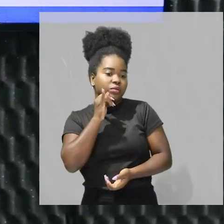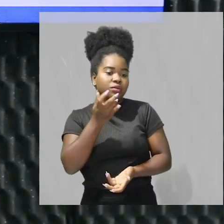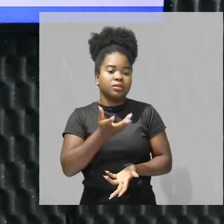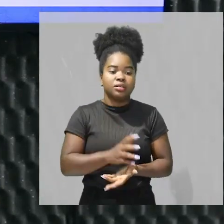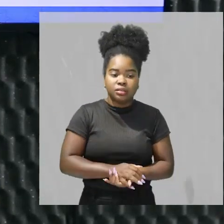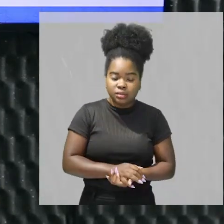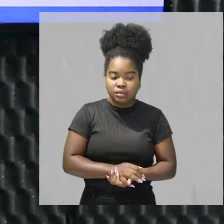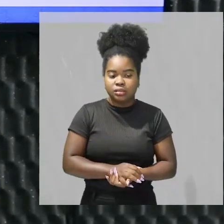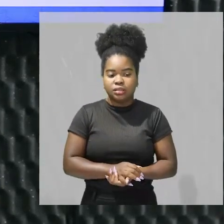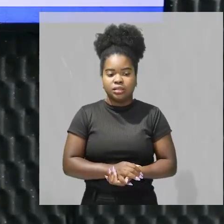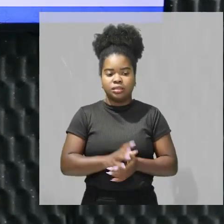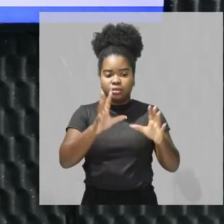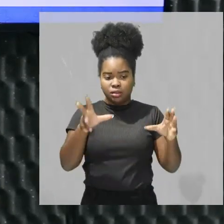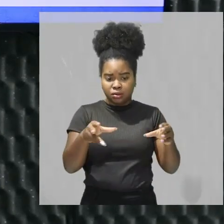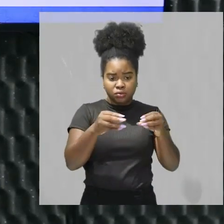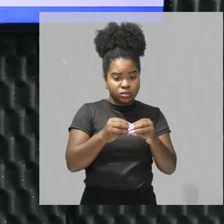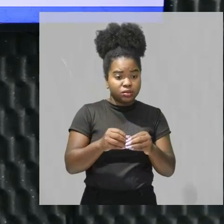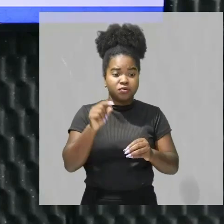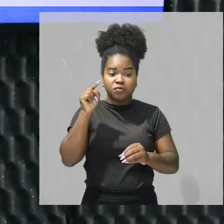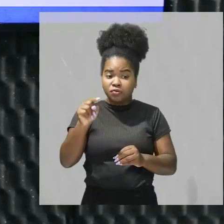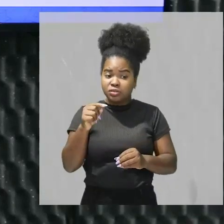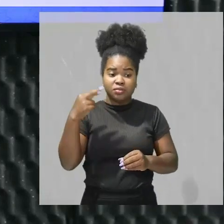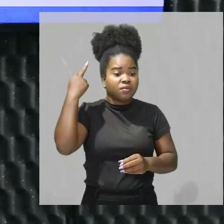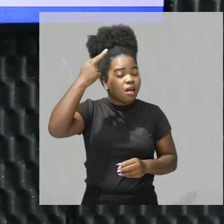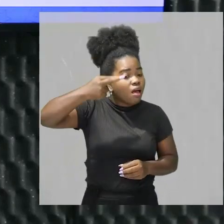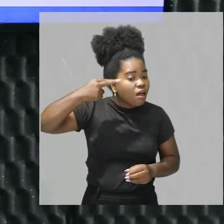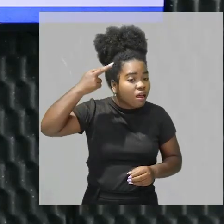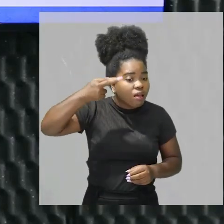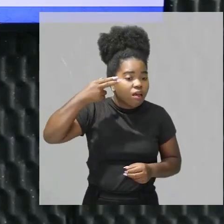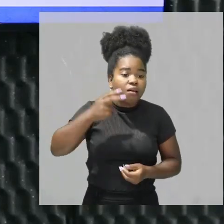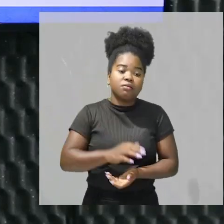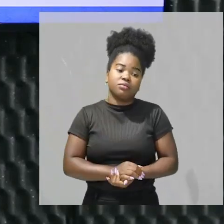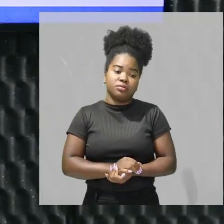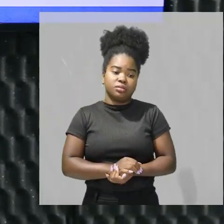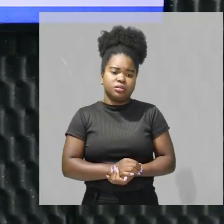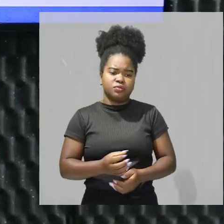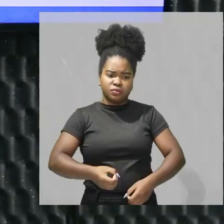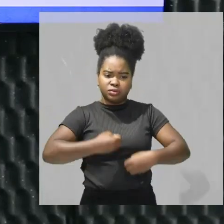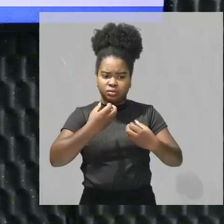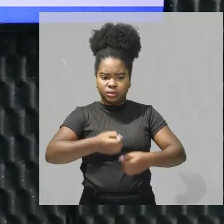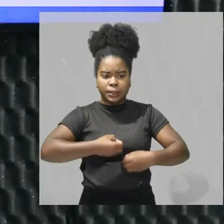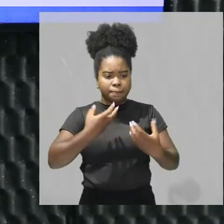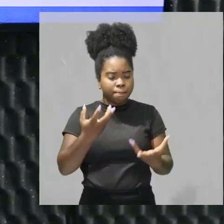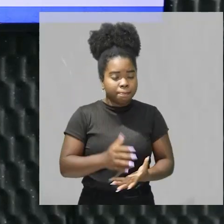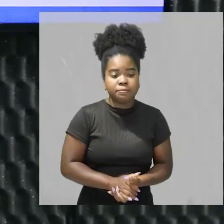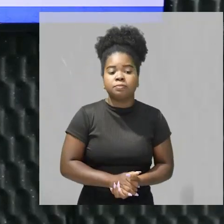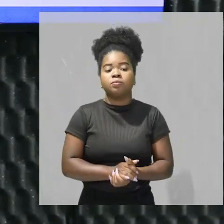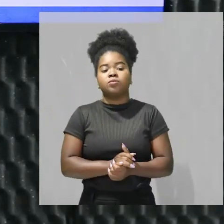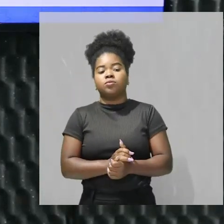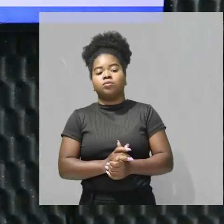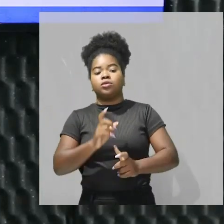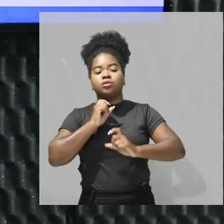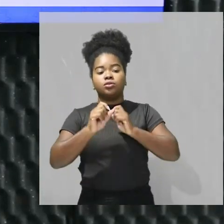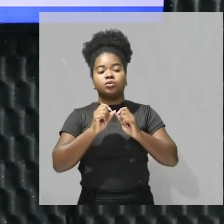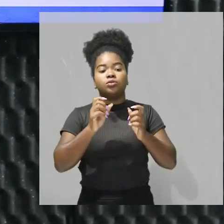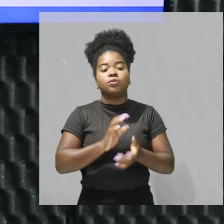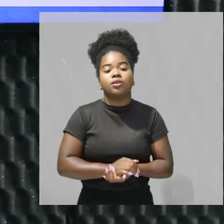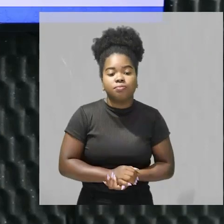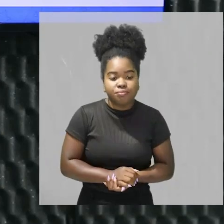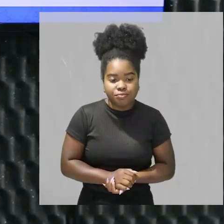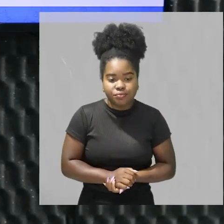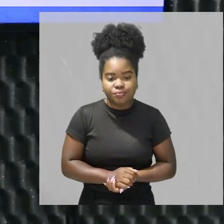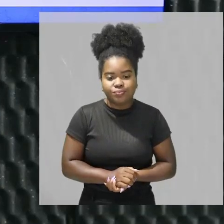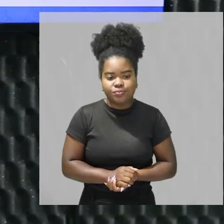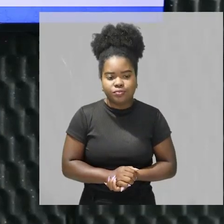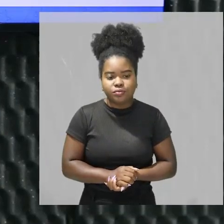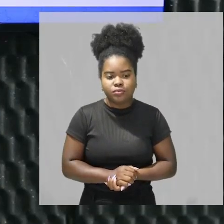texto. Não é o momento para você trazer informações novas, para trazer novos dados, não. Aqui na conclusão, o que você vai fazer? Você